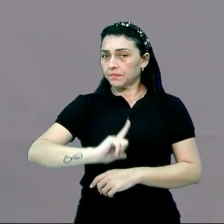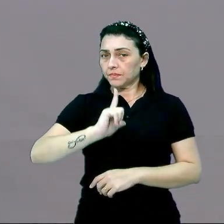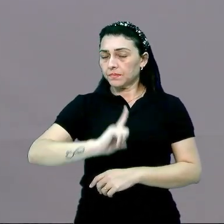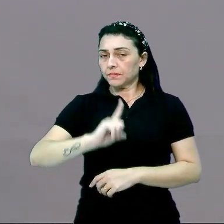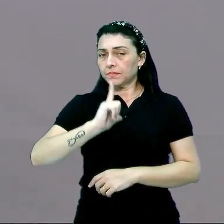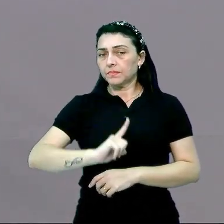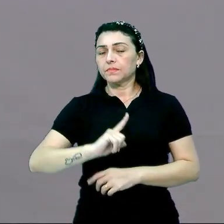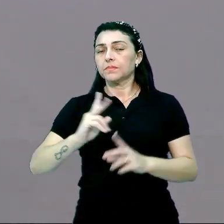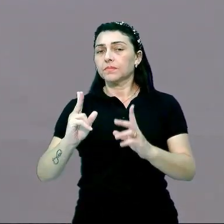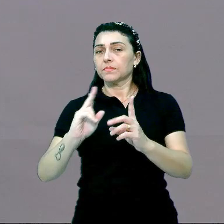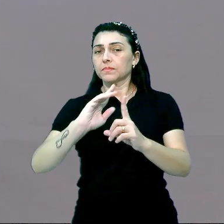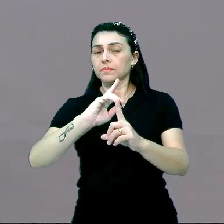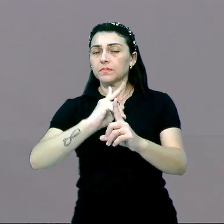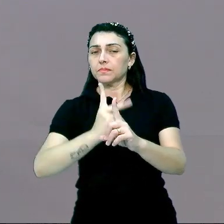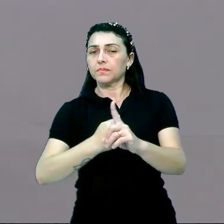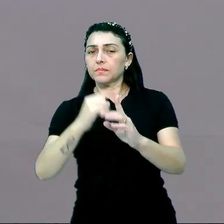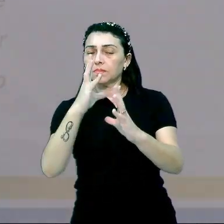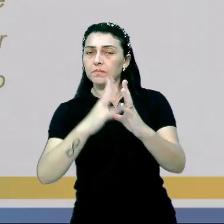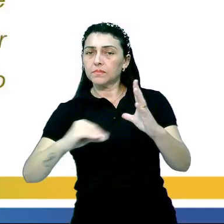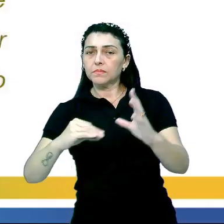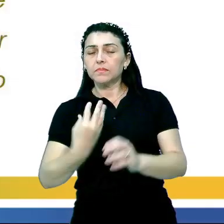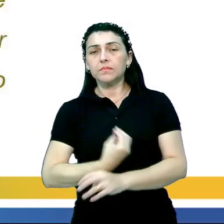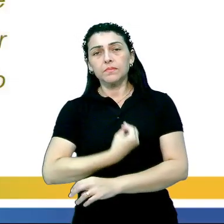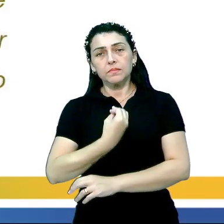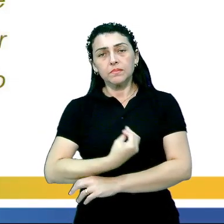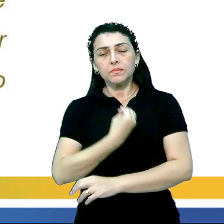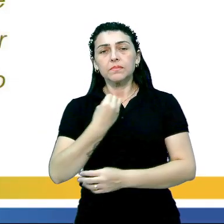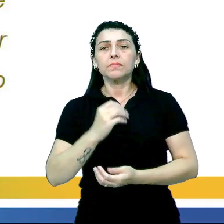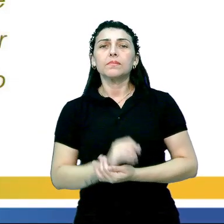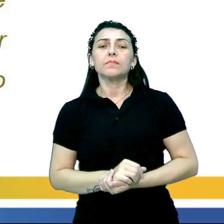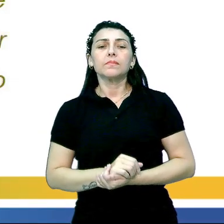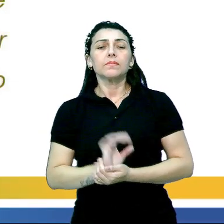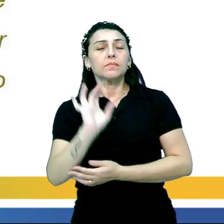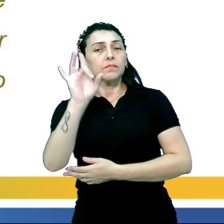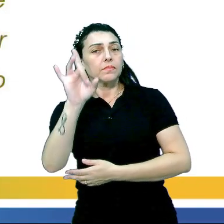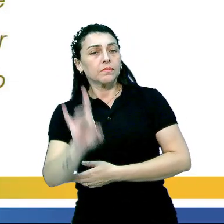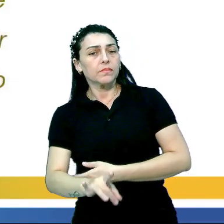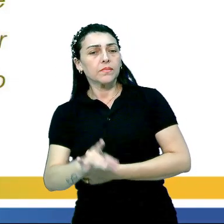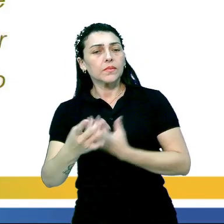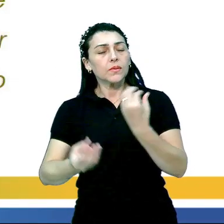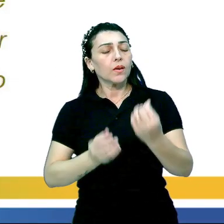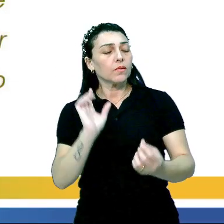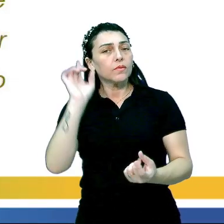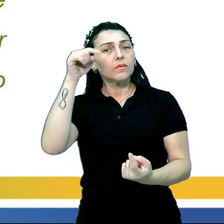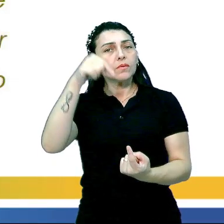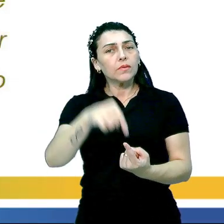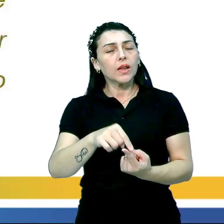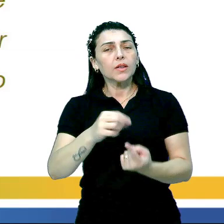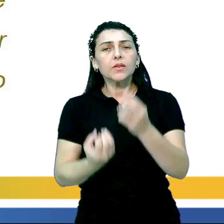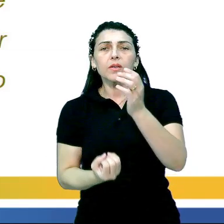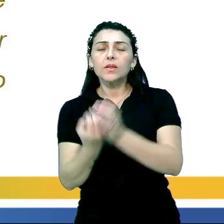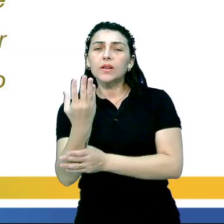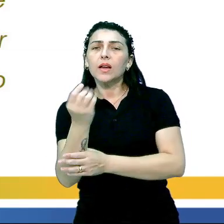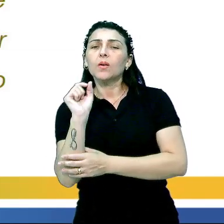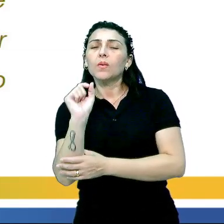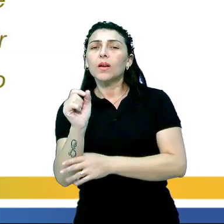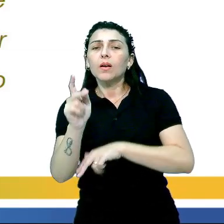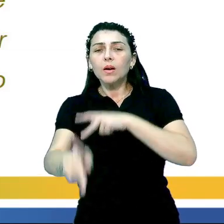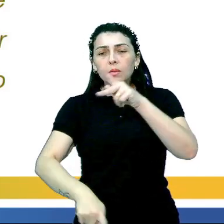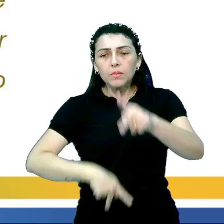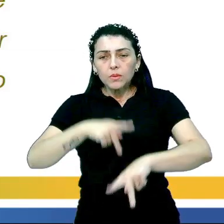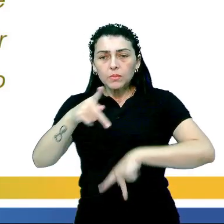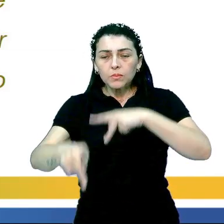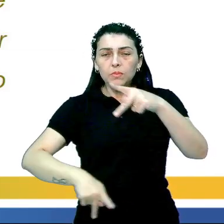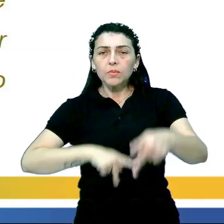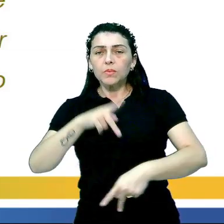é a arte imitando a vida. E aí, por último, com a finalidade de criar uma